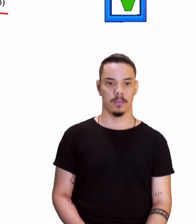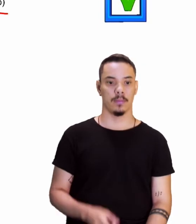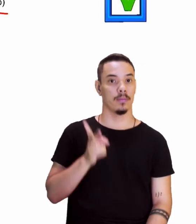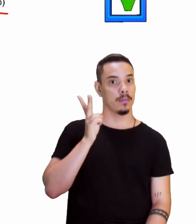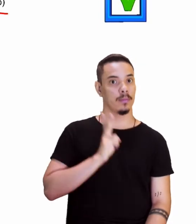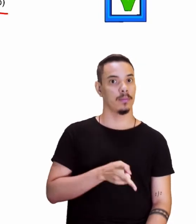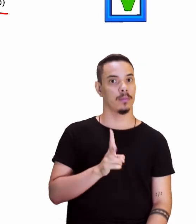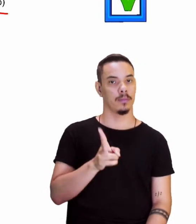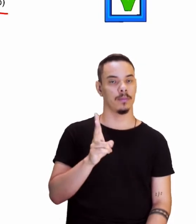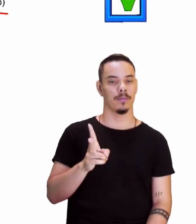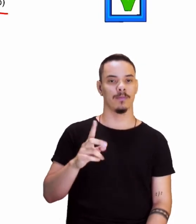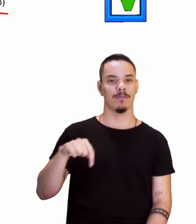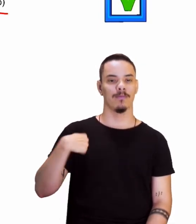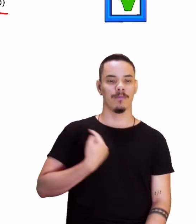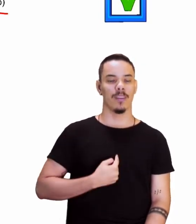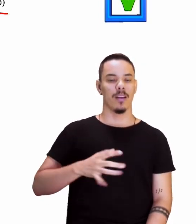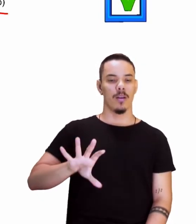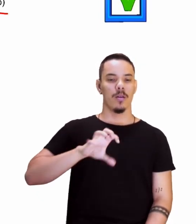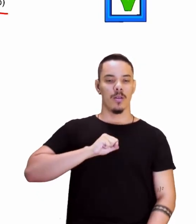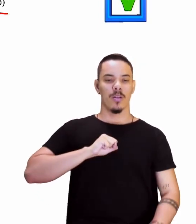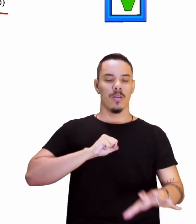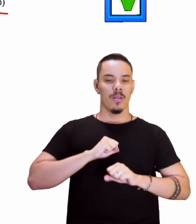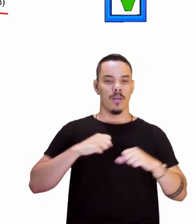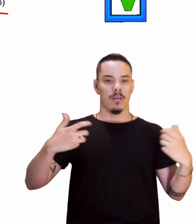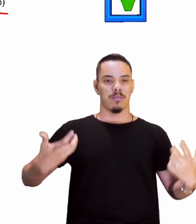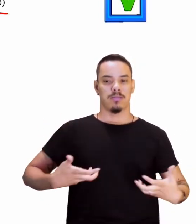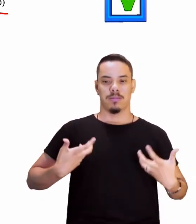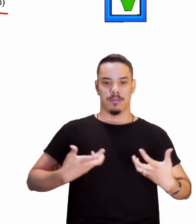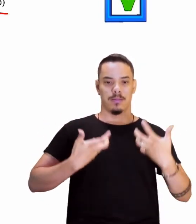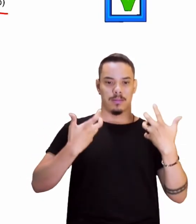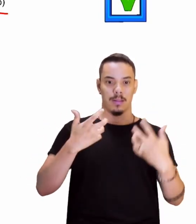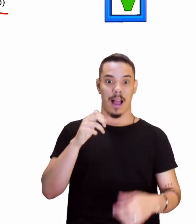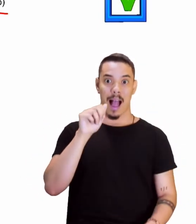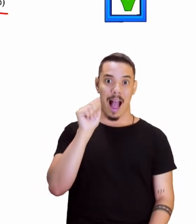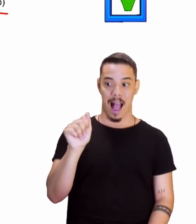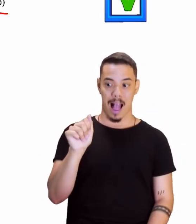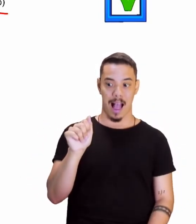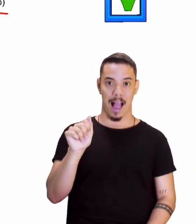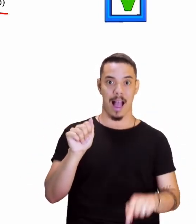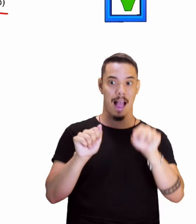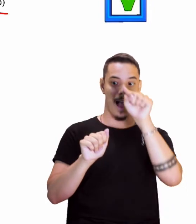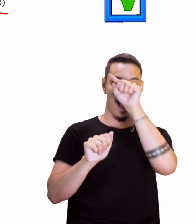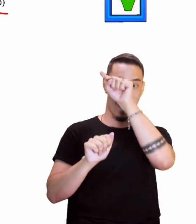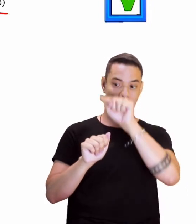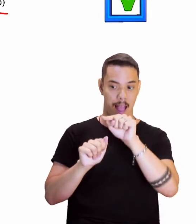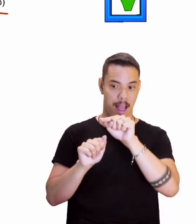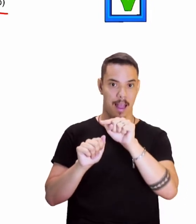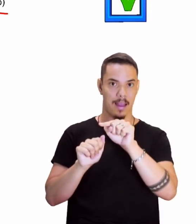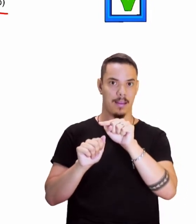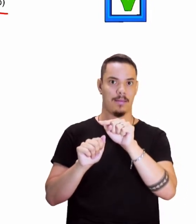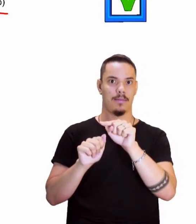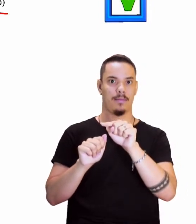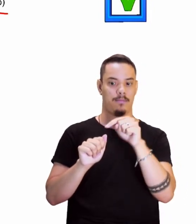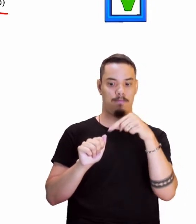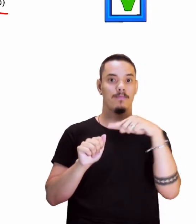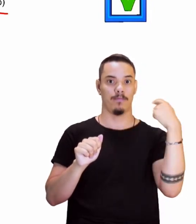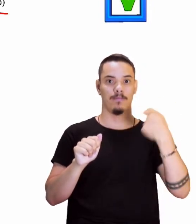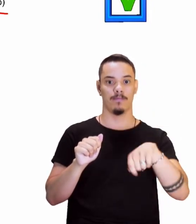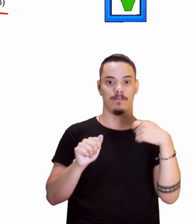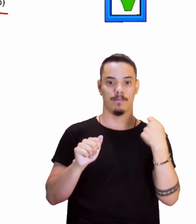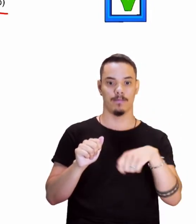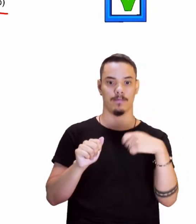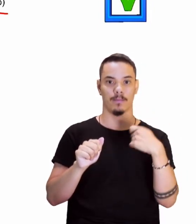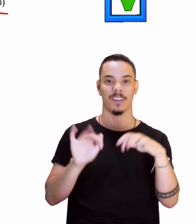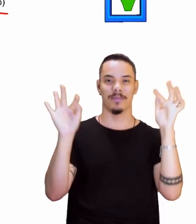Sempre aspiramos à felicidade. Aspiramos a quê? Almejamos